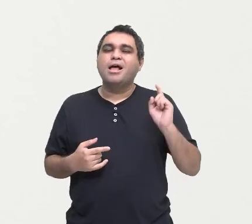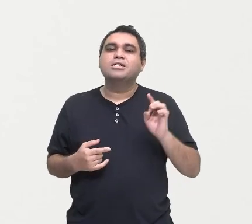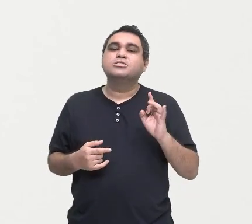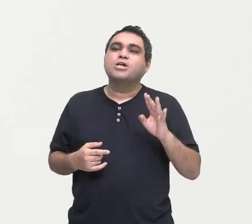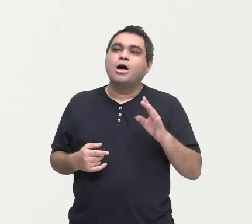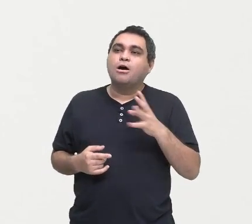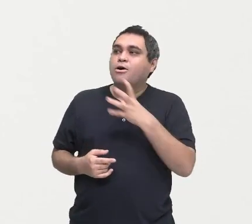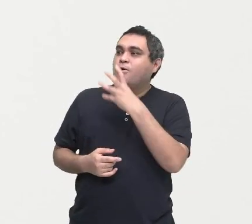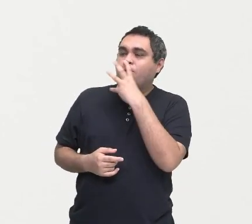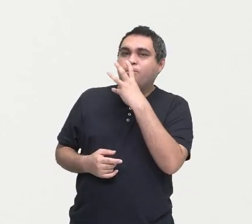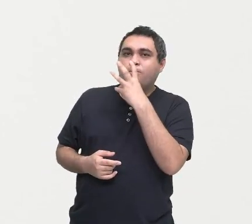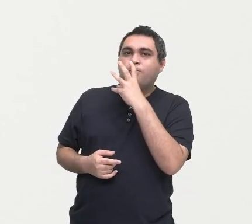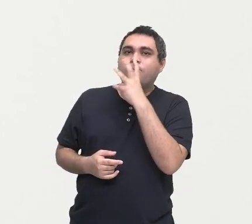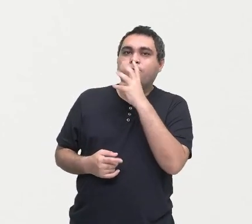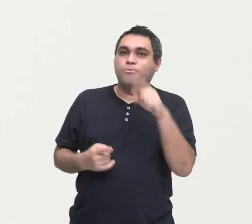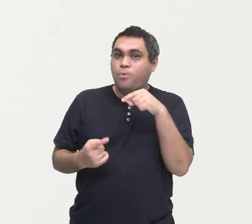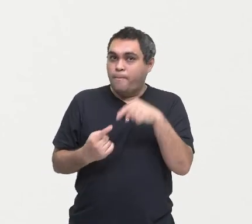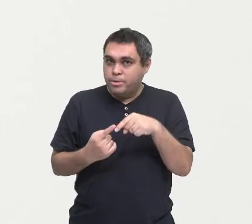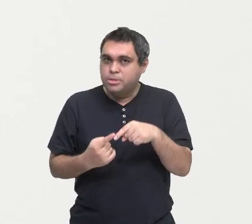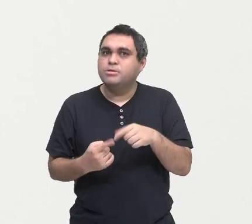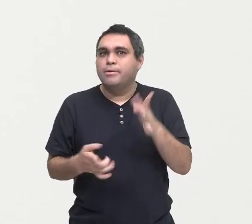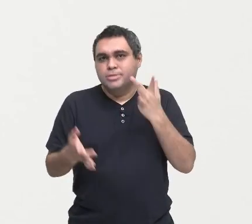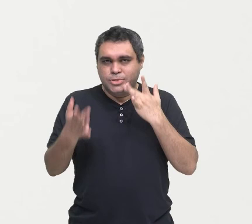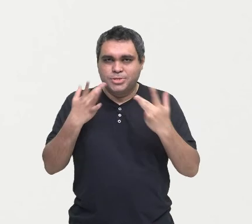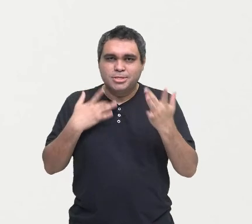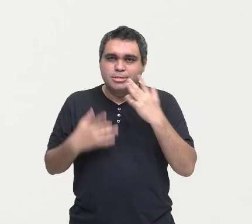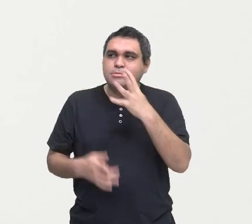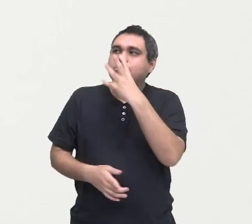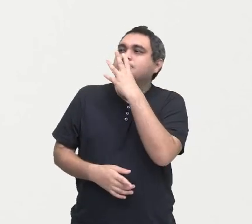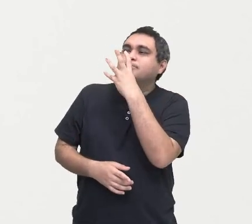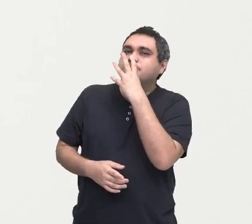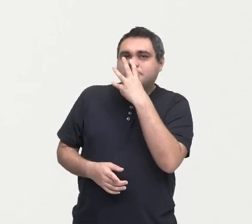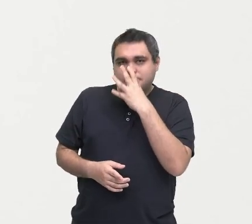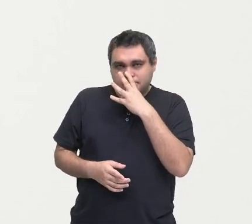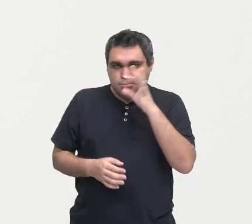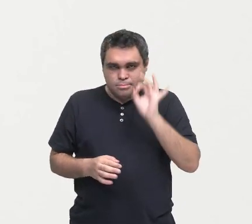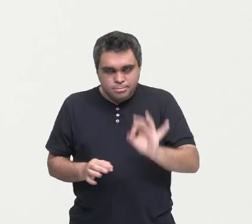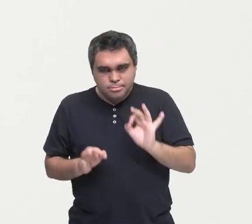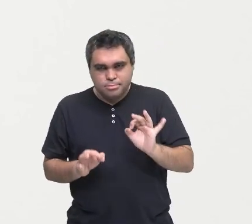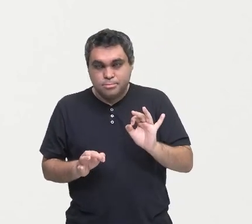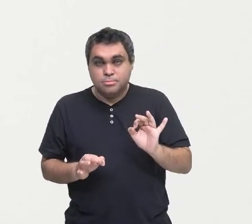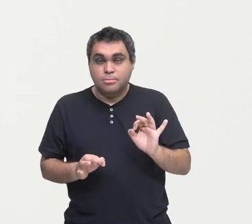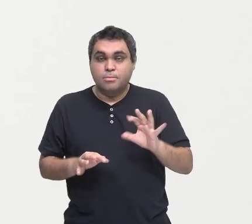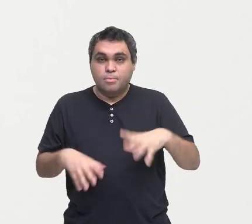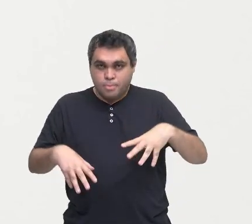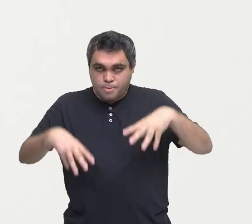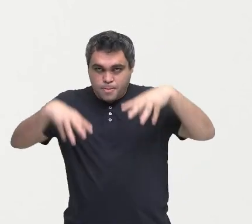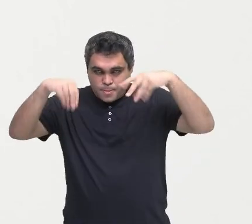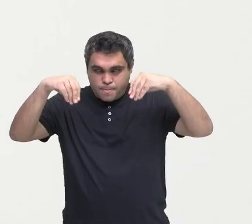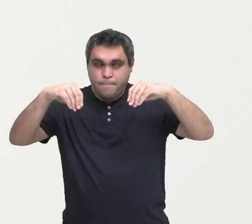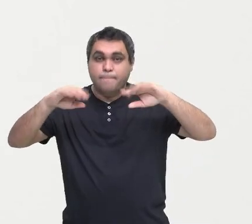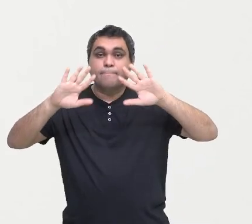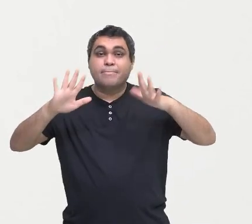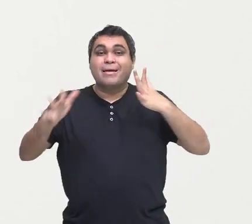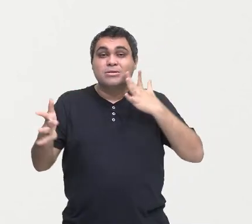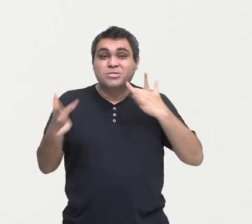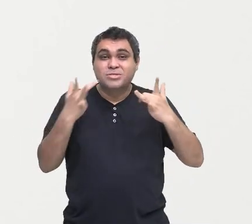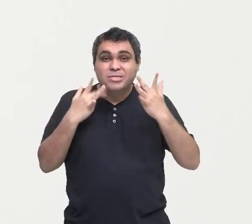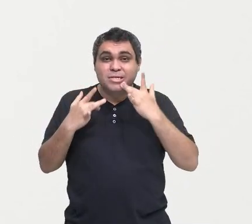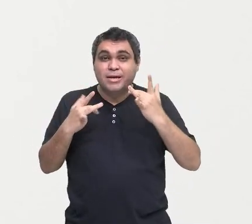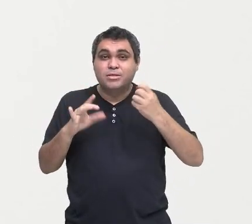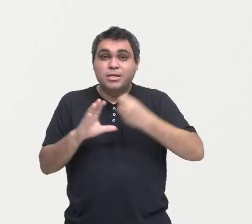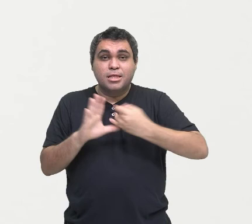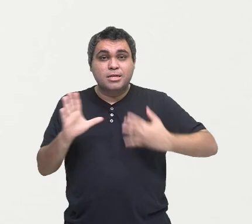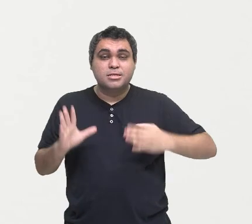para o entretenimento, sim, era teatro, então correto até aí, da corte, seu teatro caracteriza-se por